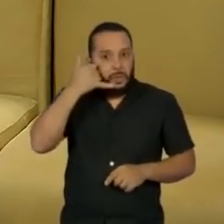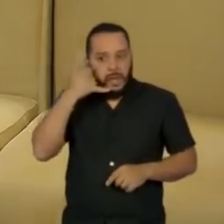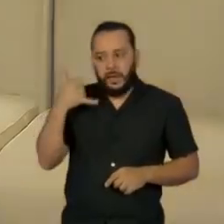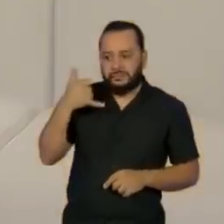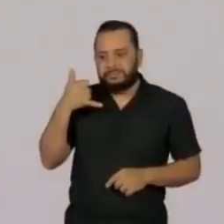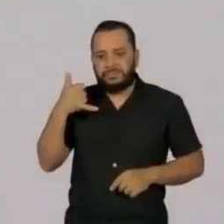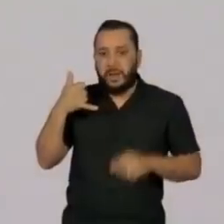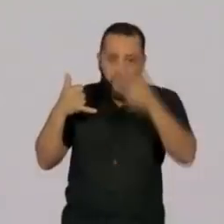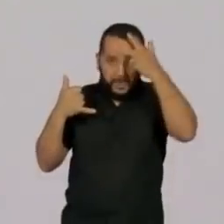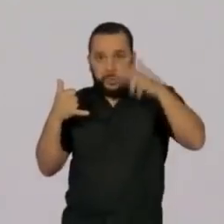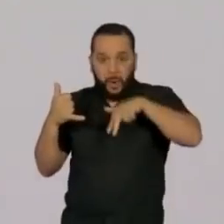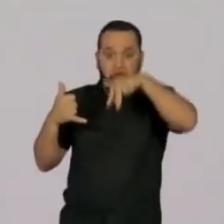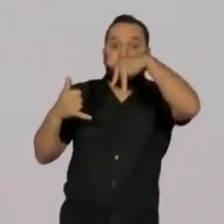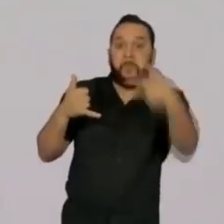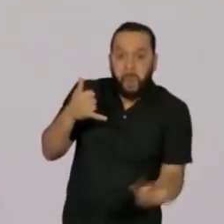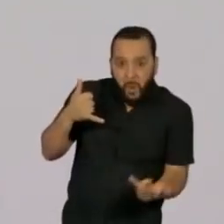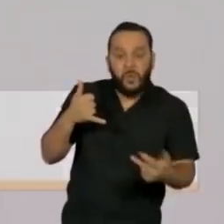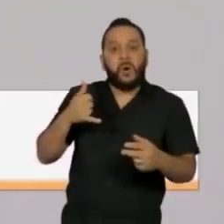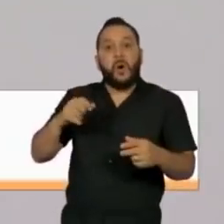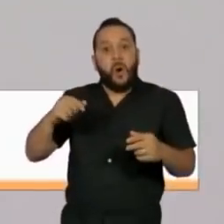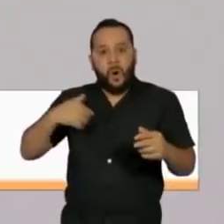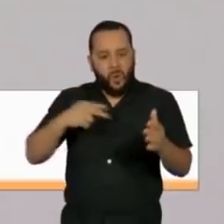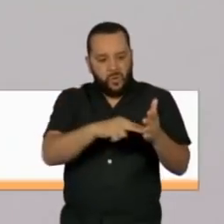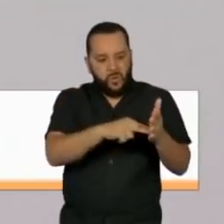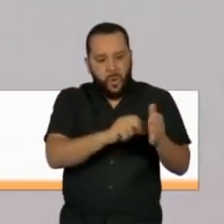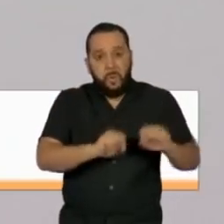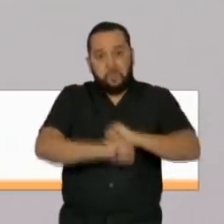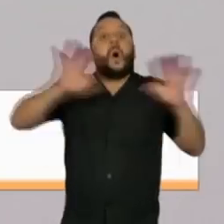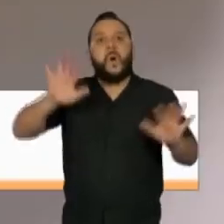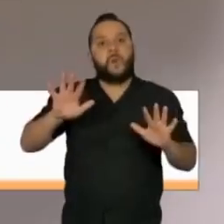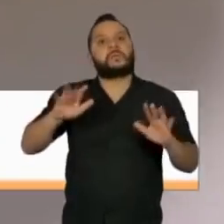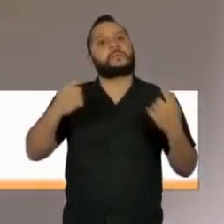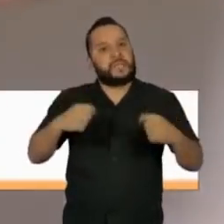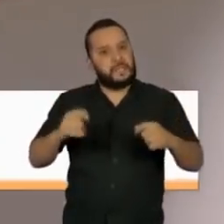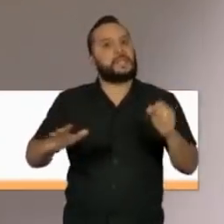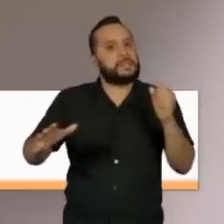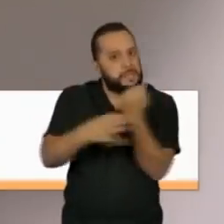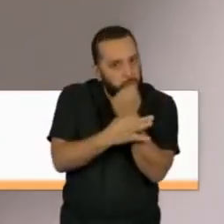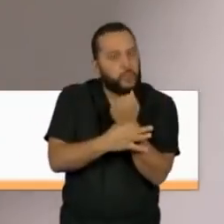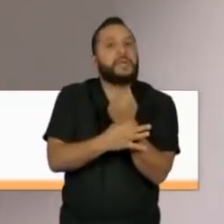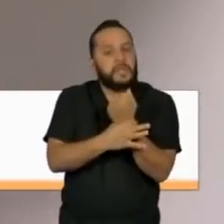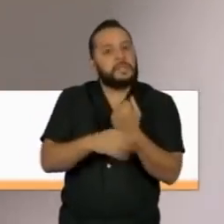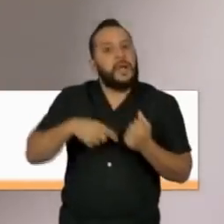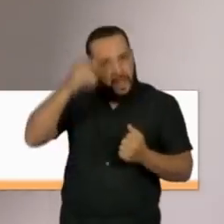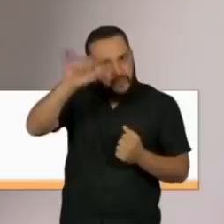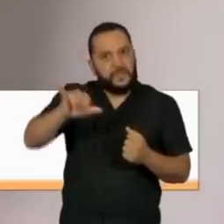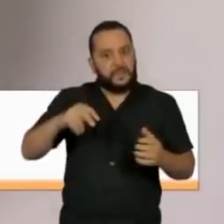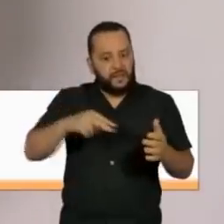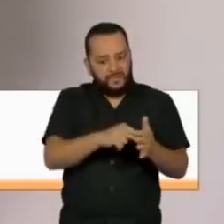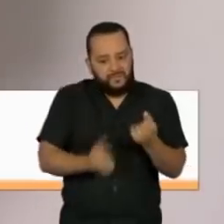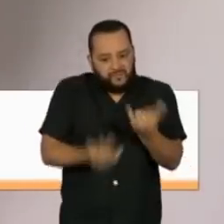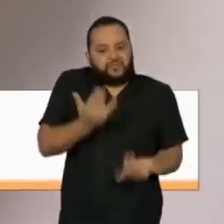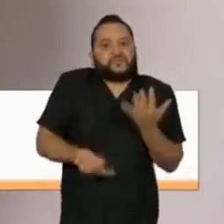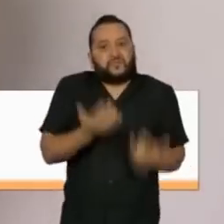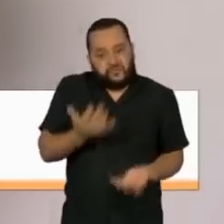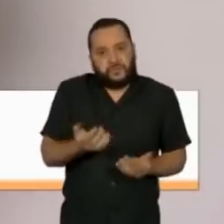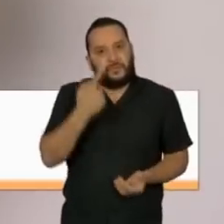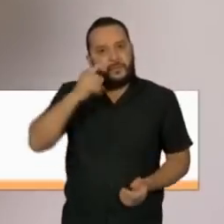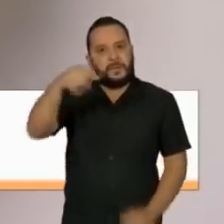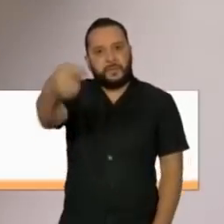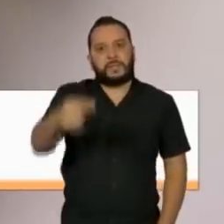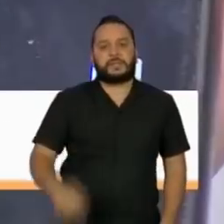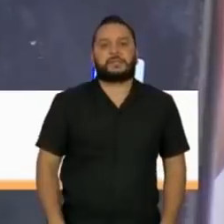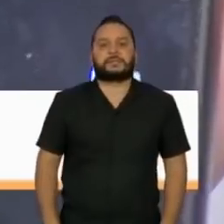preocupa. Veja algumas dicas para carregar os aparelhos com segurança e evitar incêndios e queimaduras. A gente volta